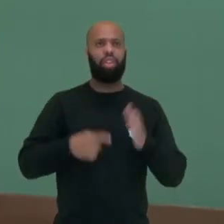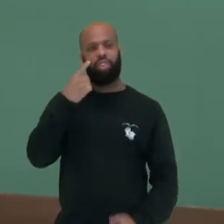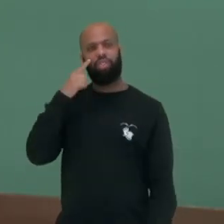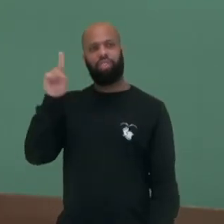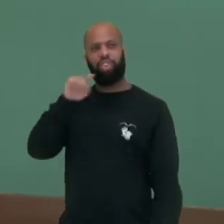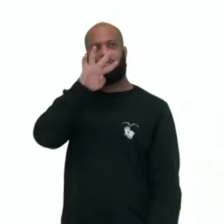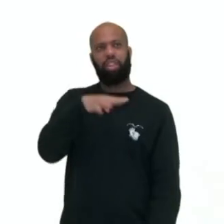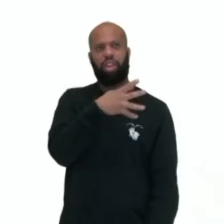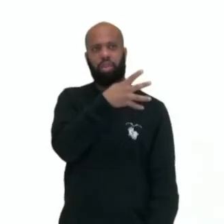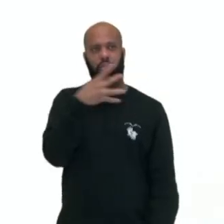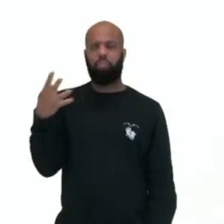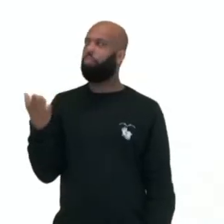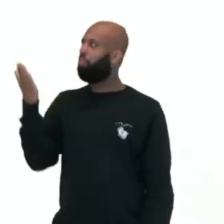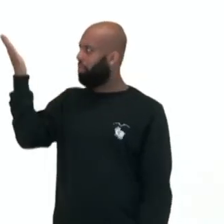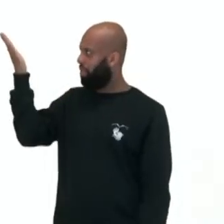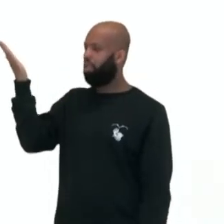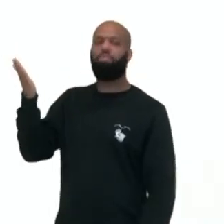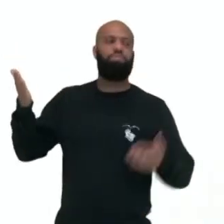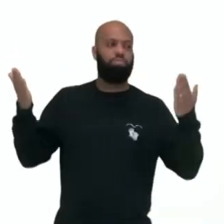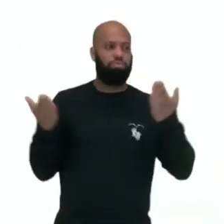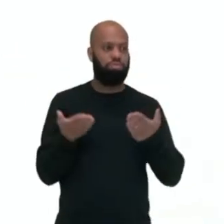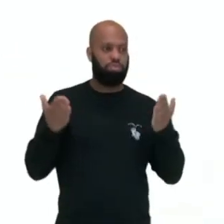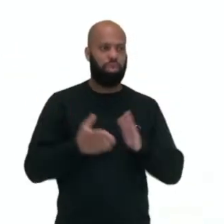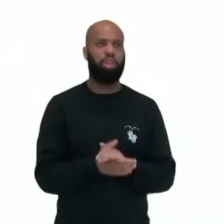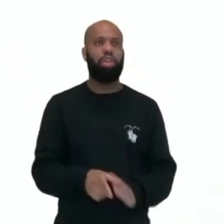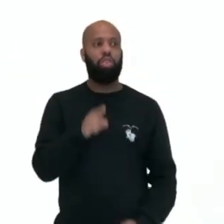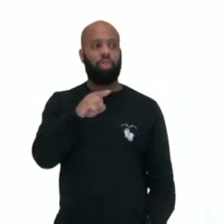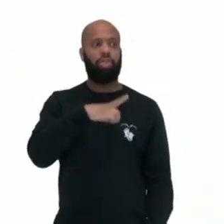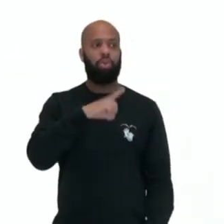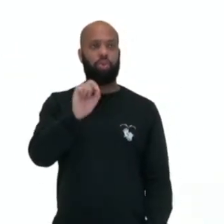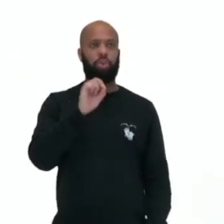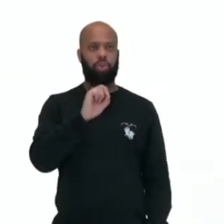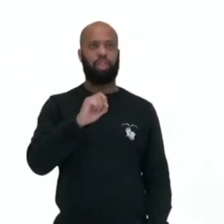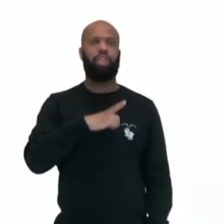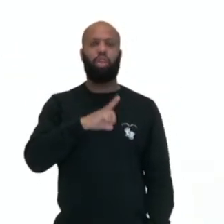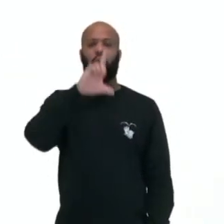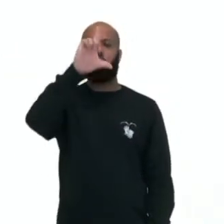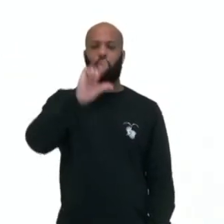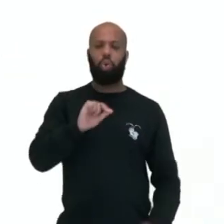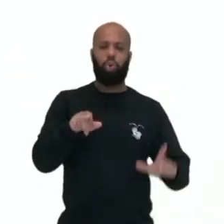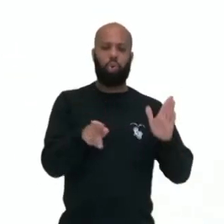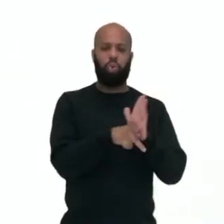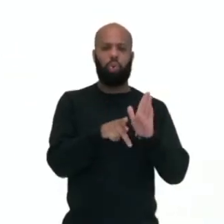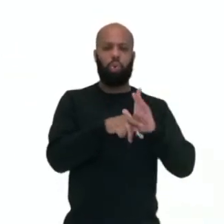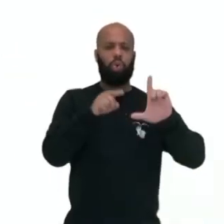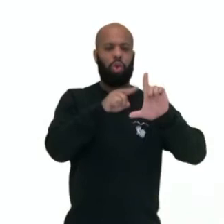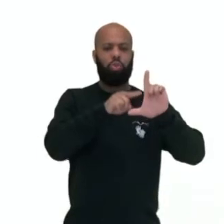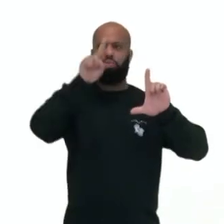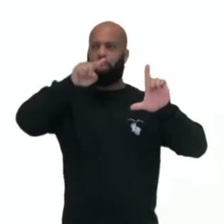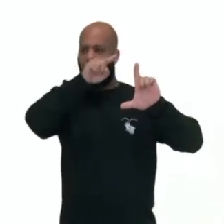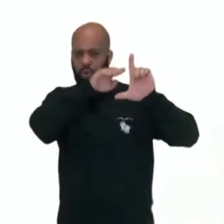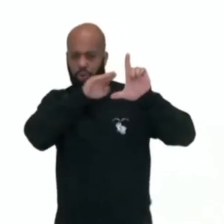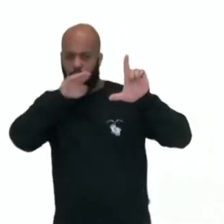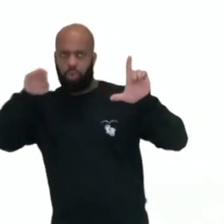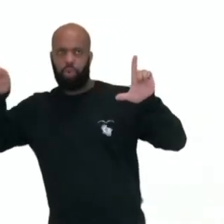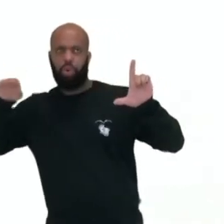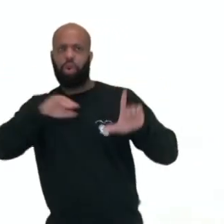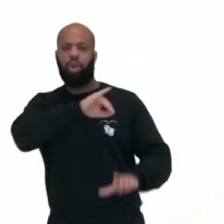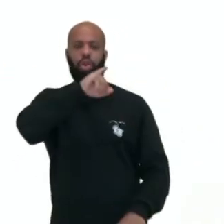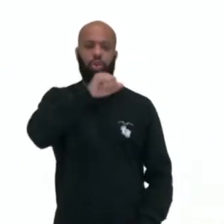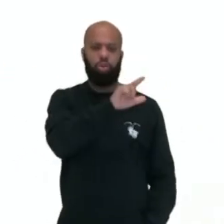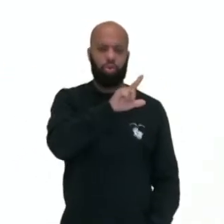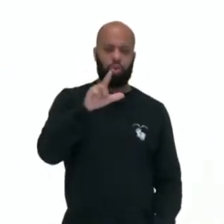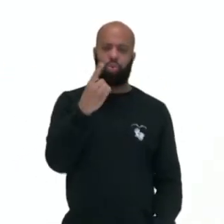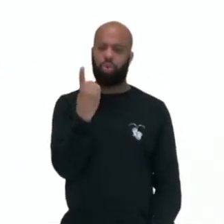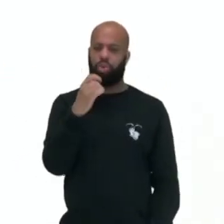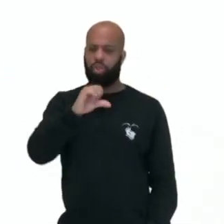essa tabela que eu coloco aí na sua tela. Você tem aí a queda da inflação de junho a dezembro de 1994 e observe os